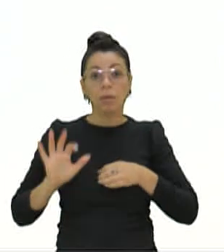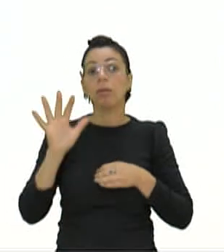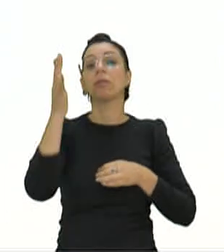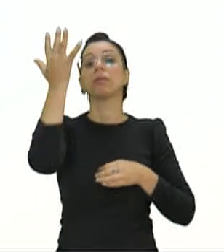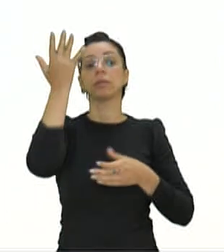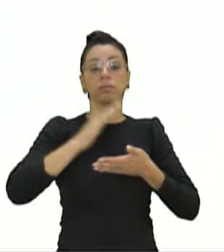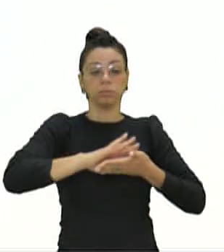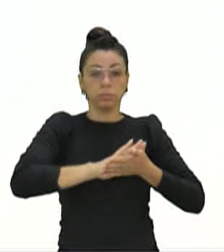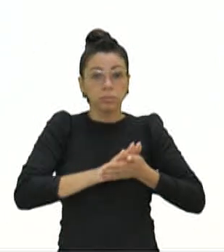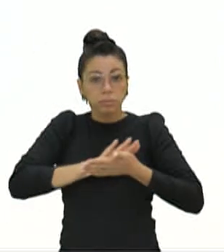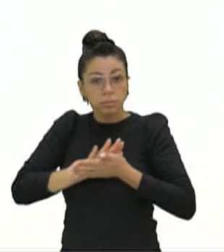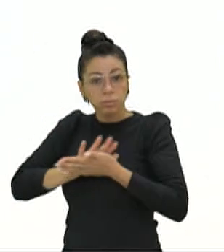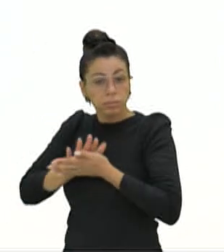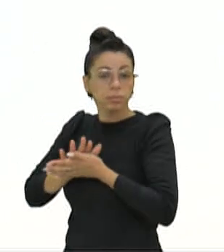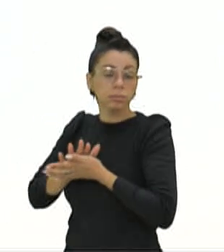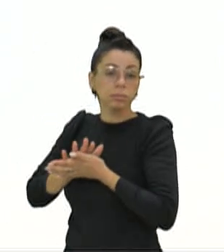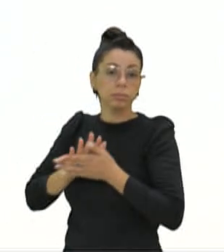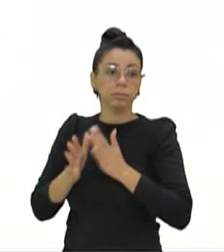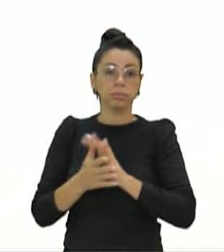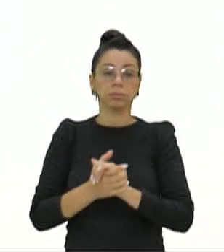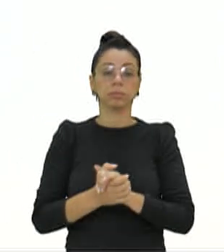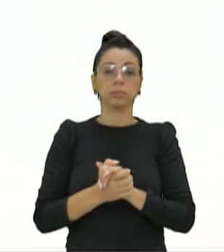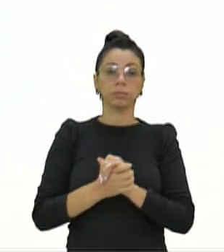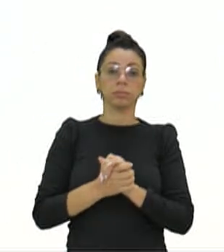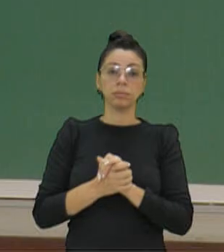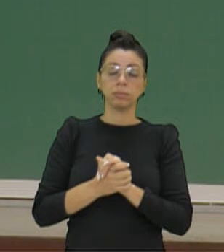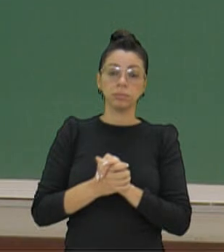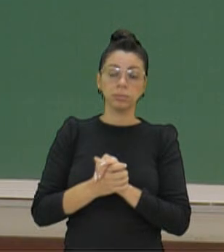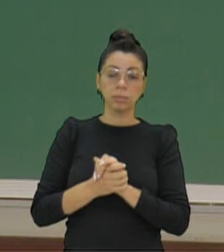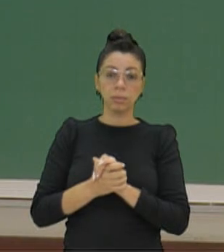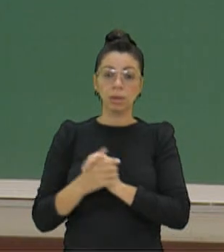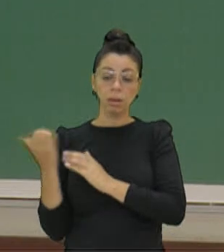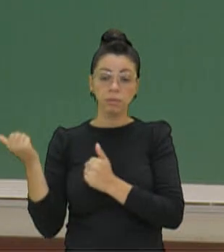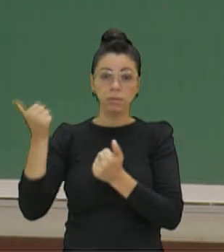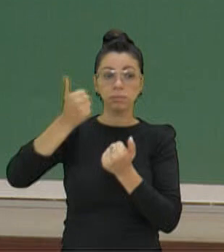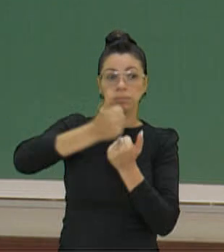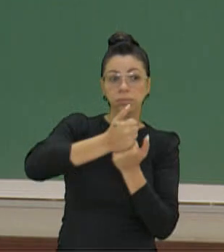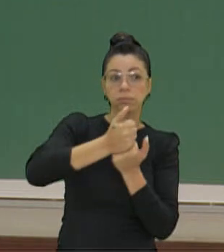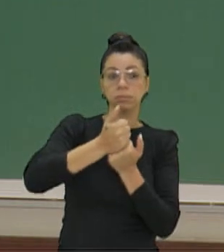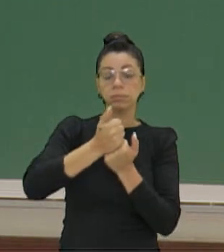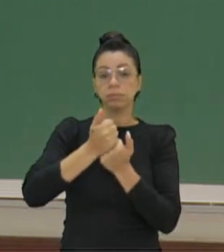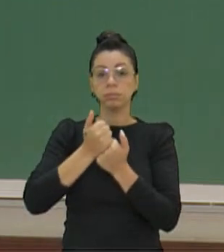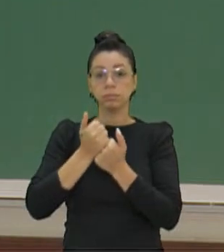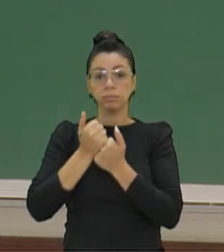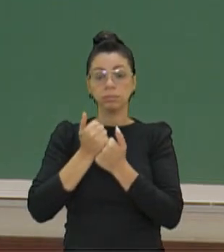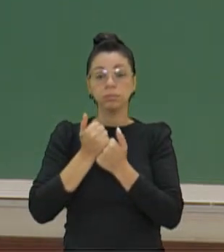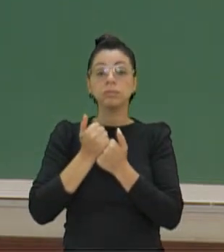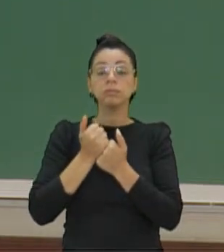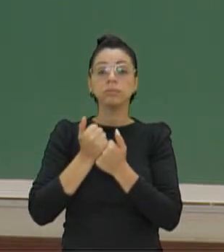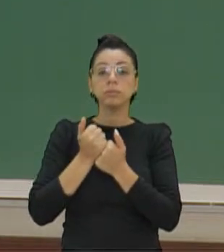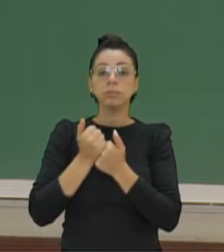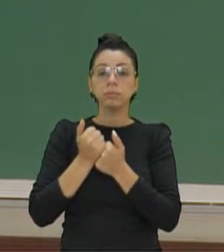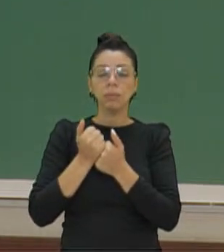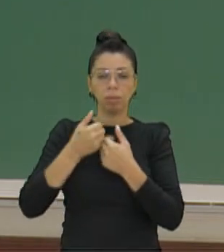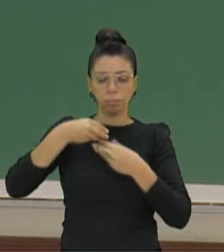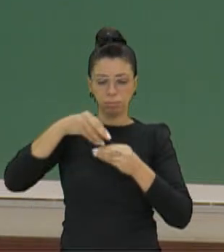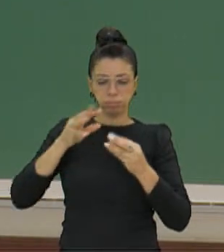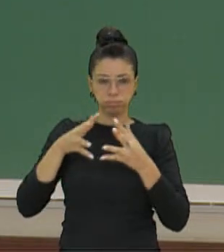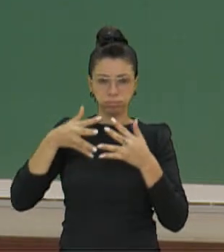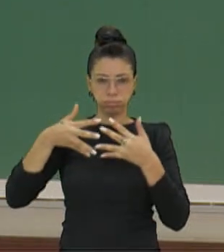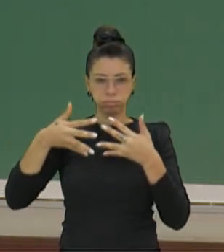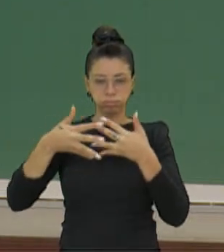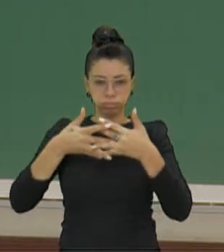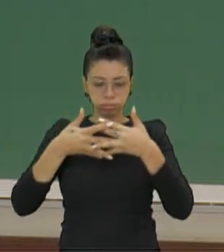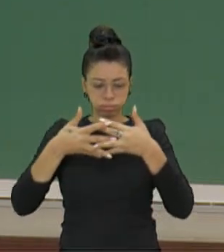essa destruição, né, do tecido. E ele vai sendo substituído por um tecido mais fibroso, o que